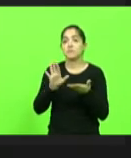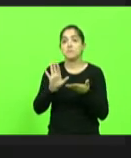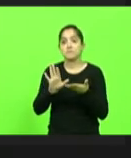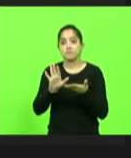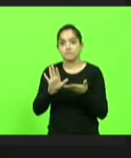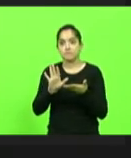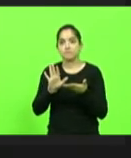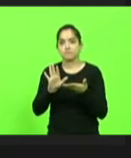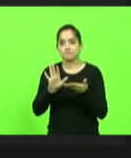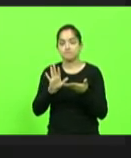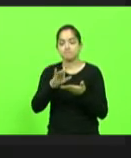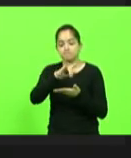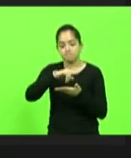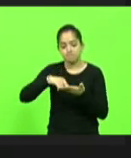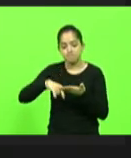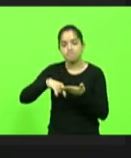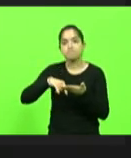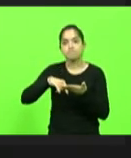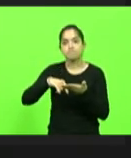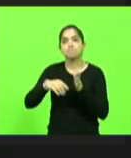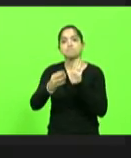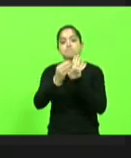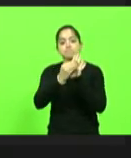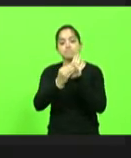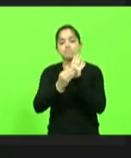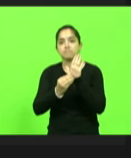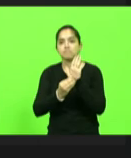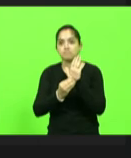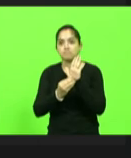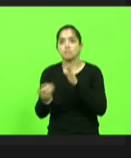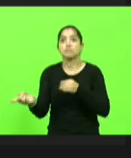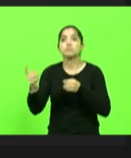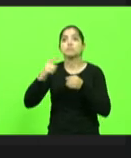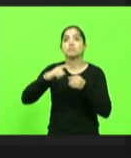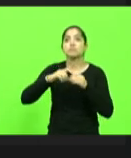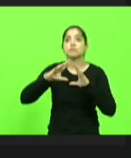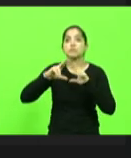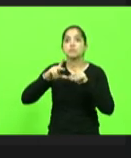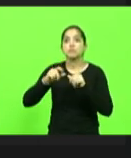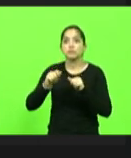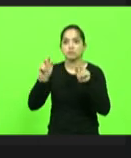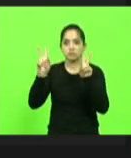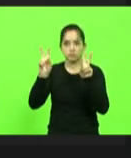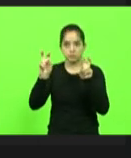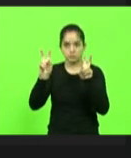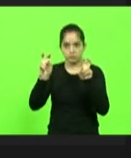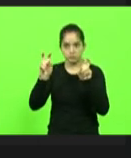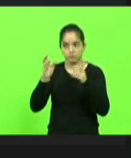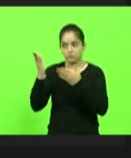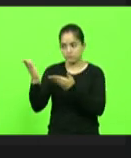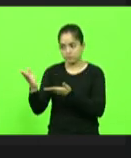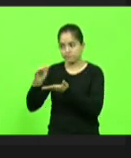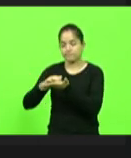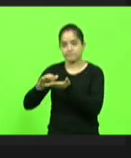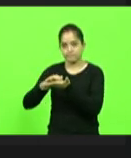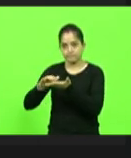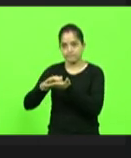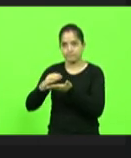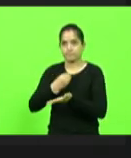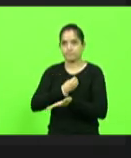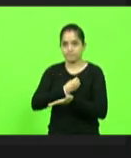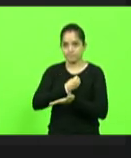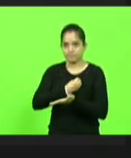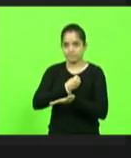constar nesse documento uma devolutiva sobre todos esses temas com o secretário presencialmente. Fica